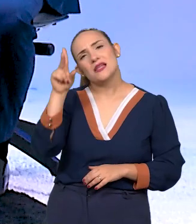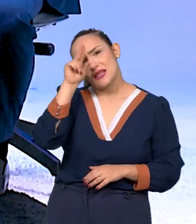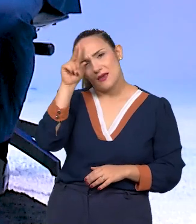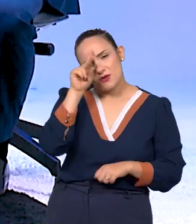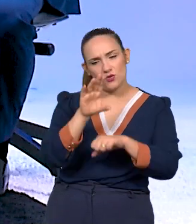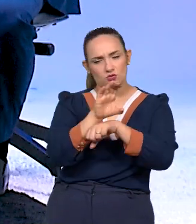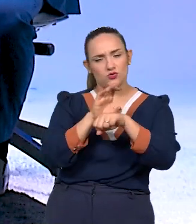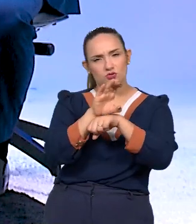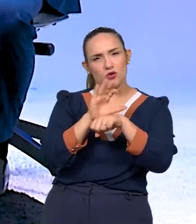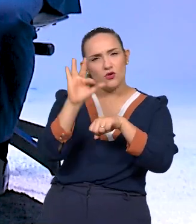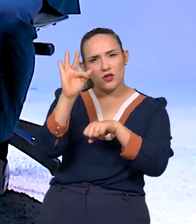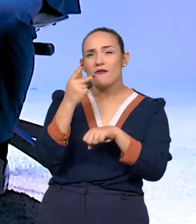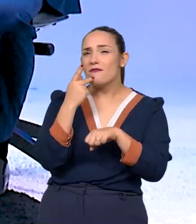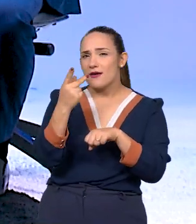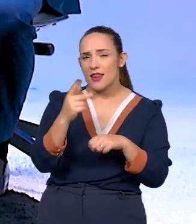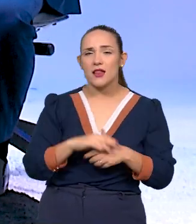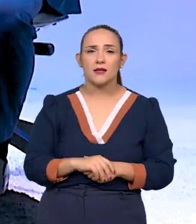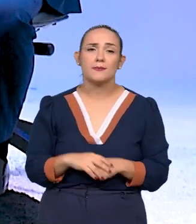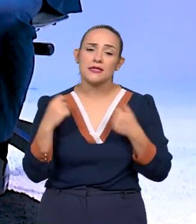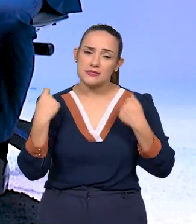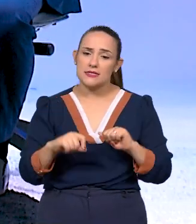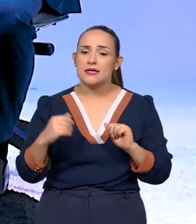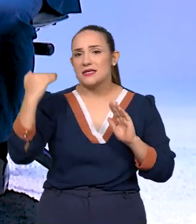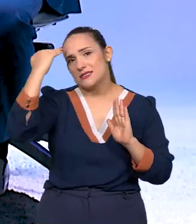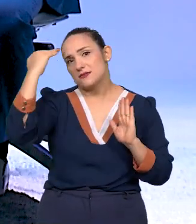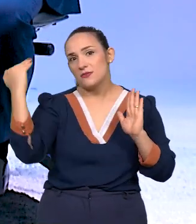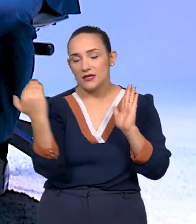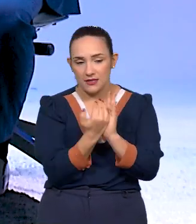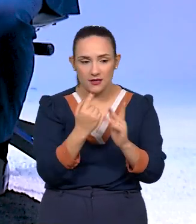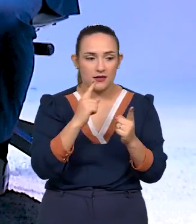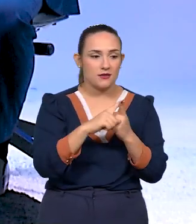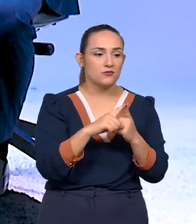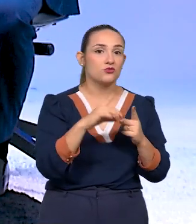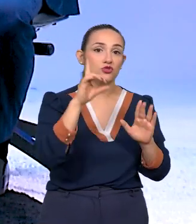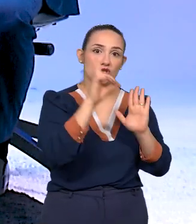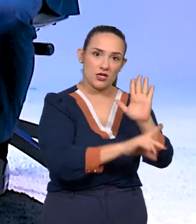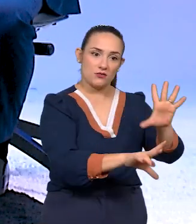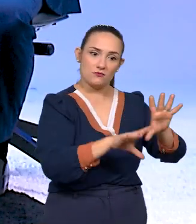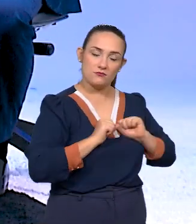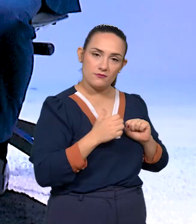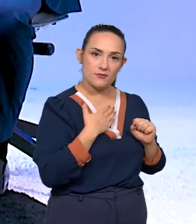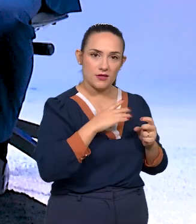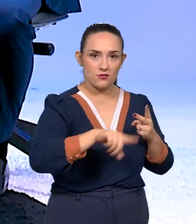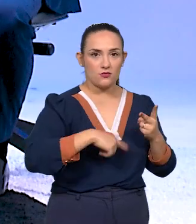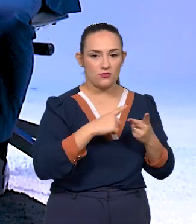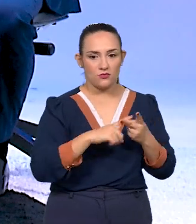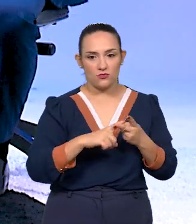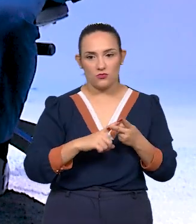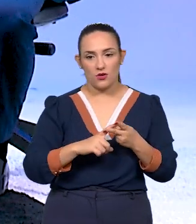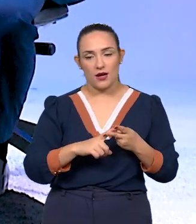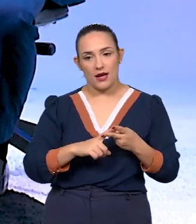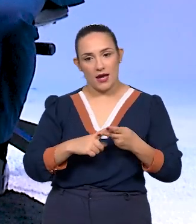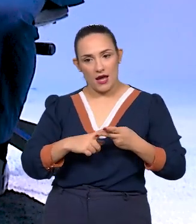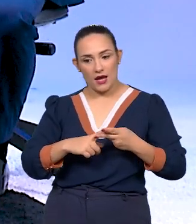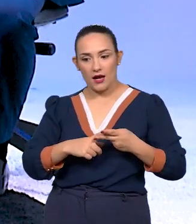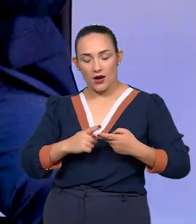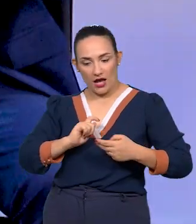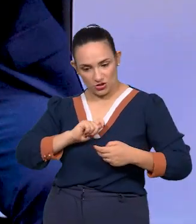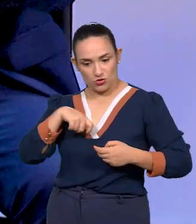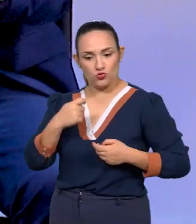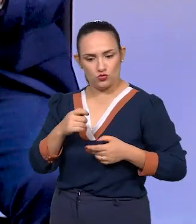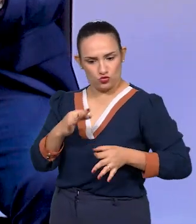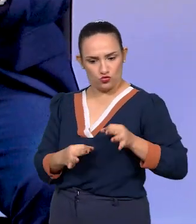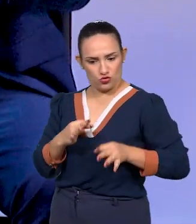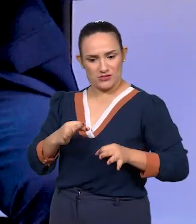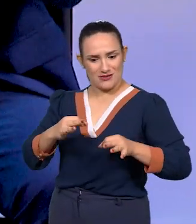quando a Constituição fala que deve se respeitar o direito adquirido, o ato jurídico perfeito e a coisa julgada. A